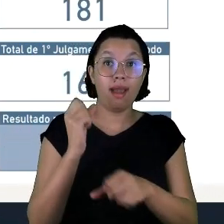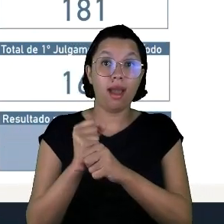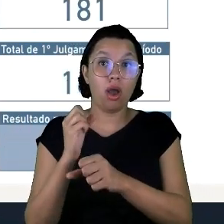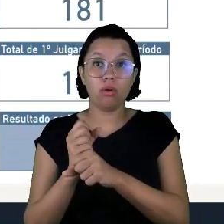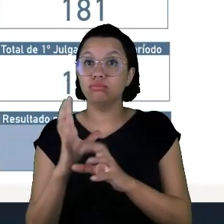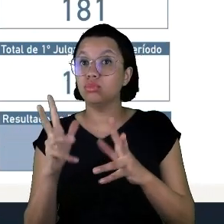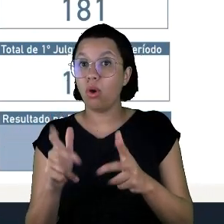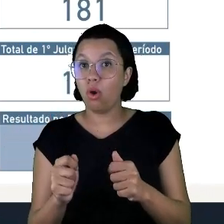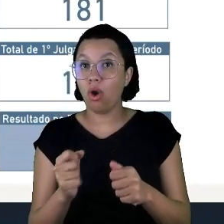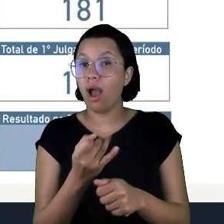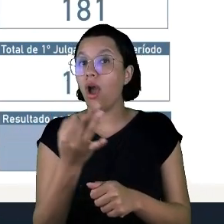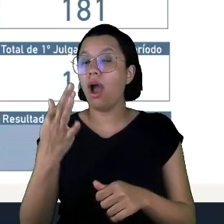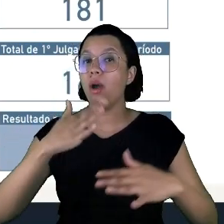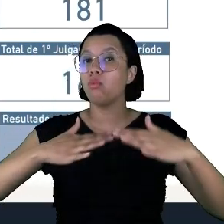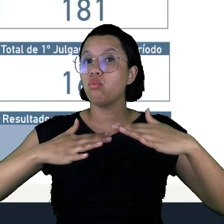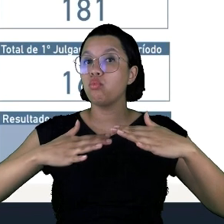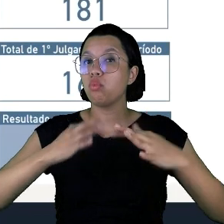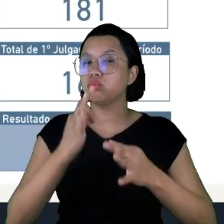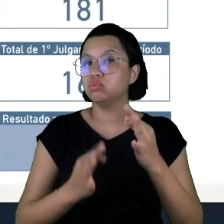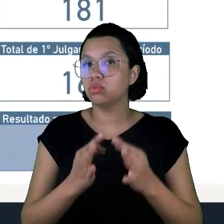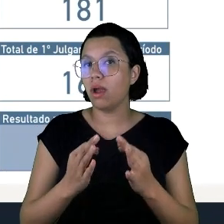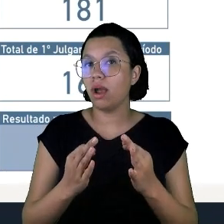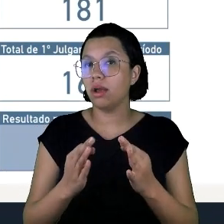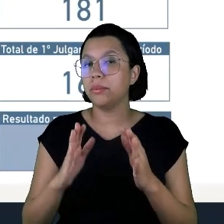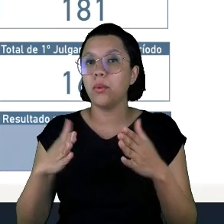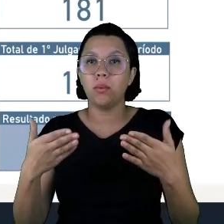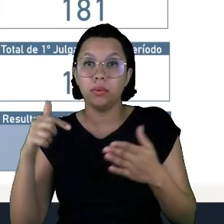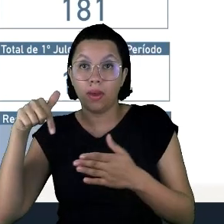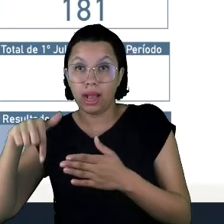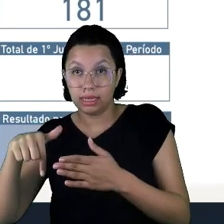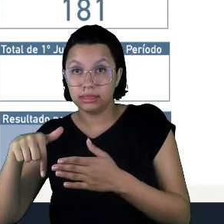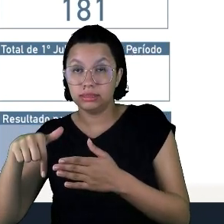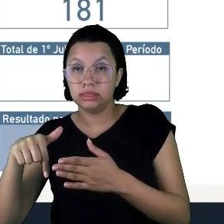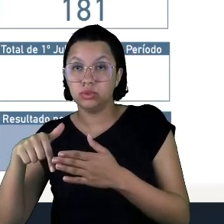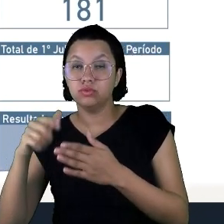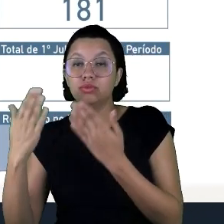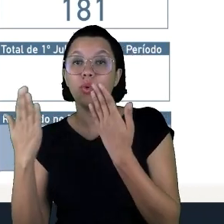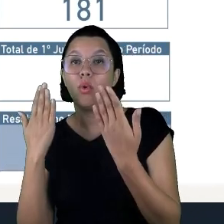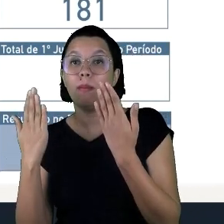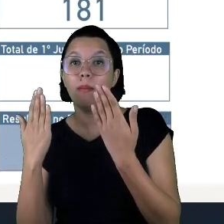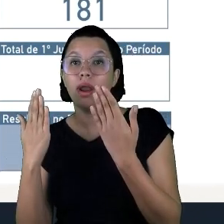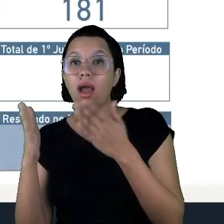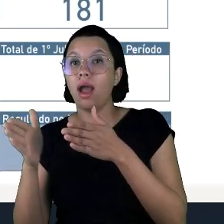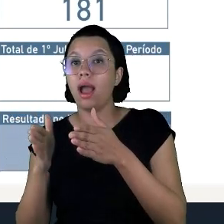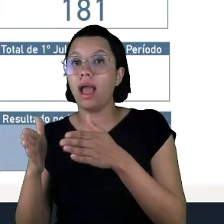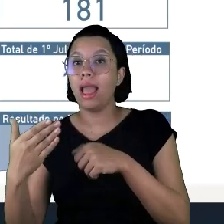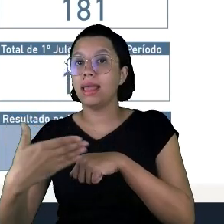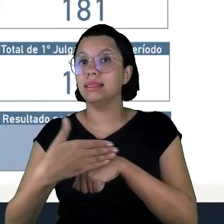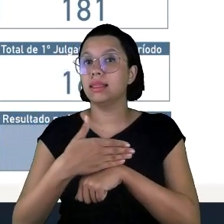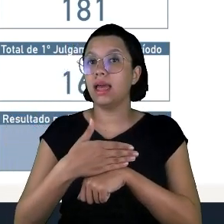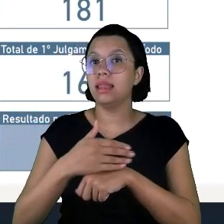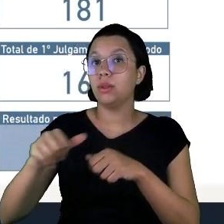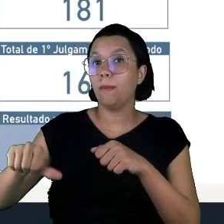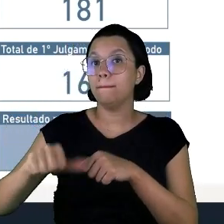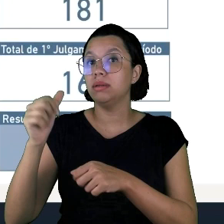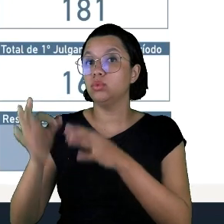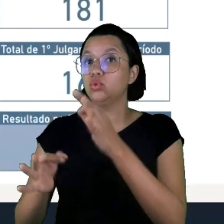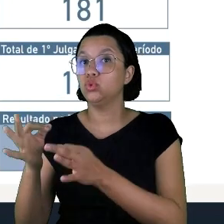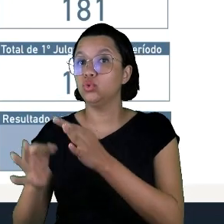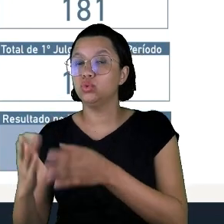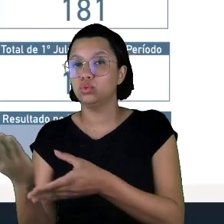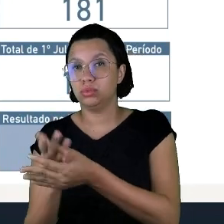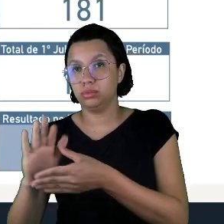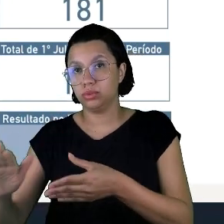está contabilizando todos, porque é a quantidade de movimentos de julgamento. Enquanto aqui, ele faz um comparativo só entre a entrada